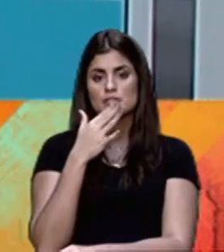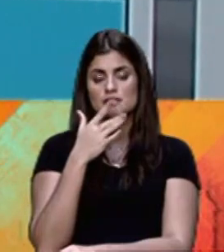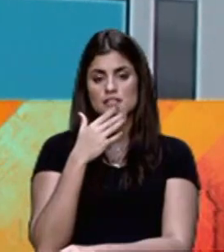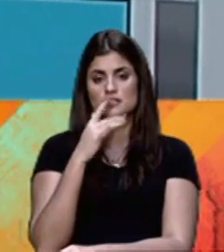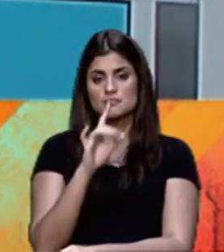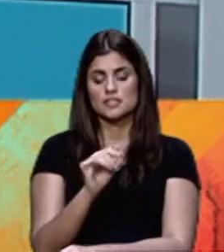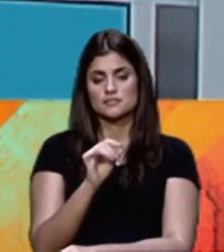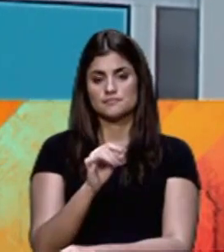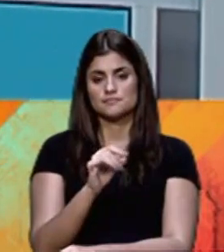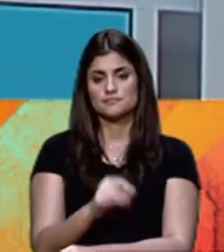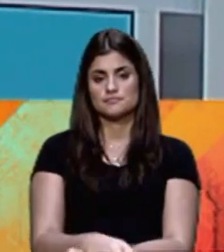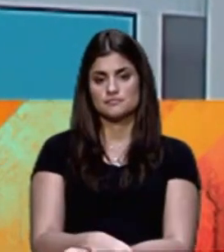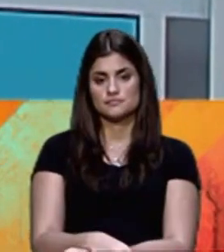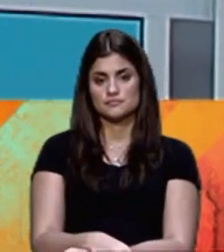vou